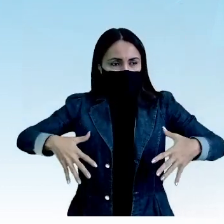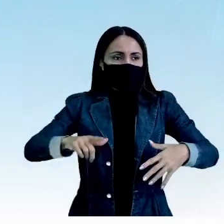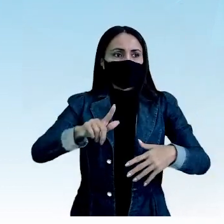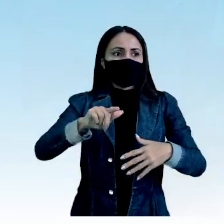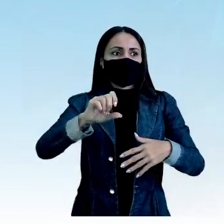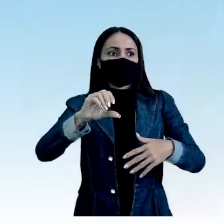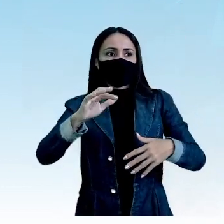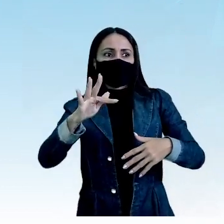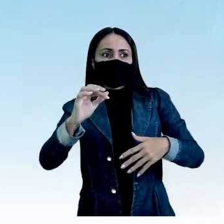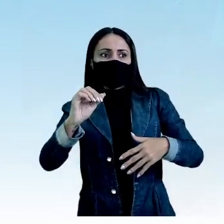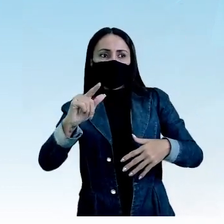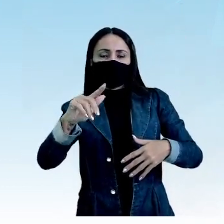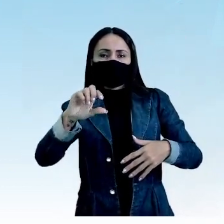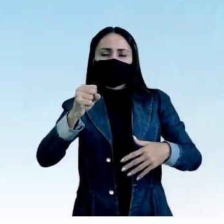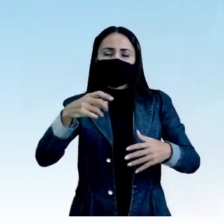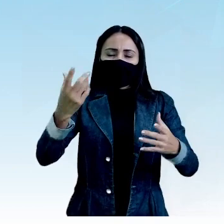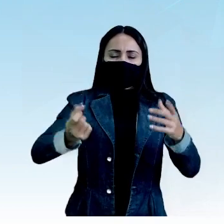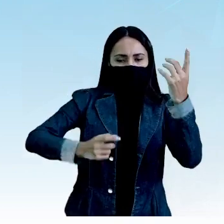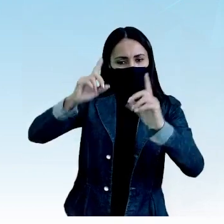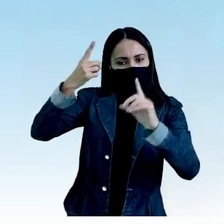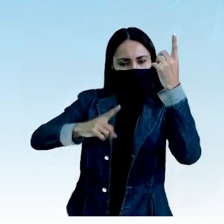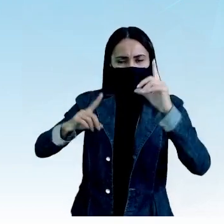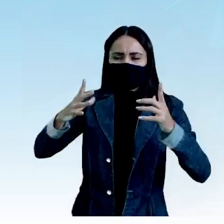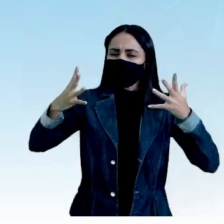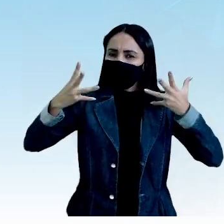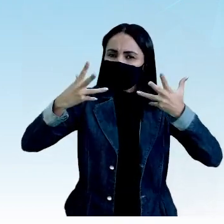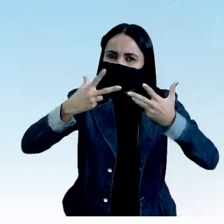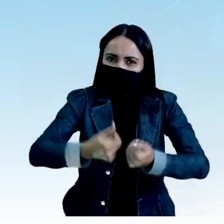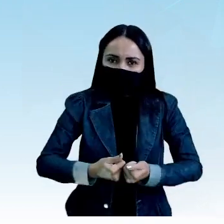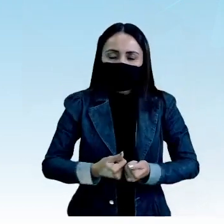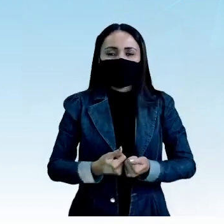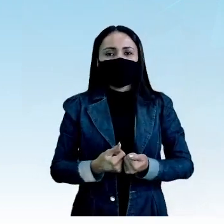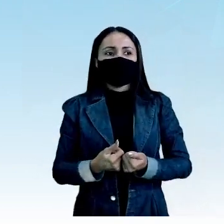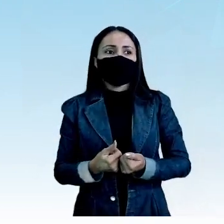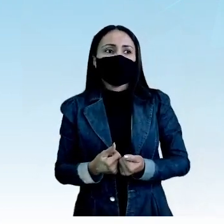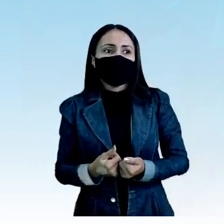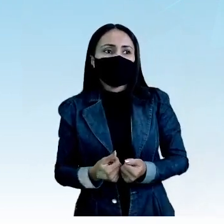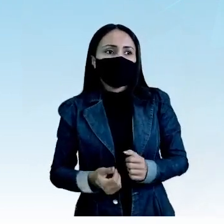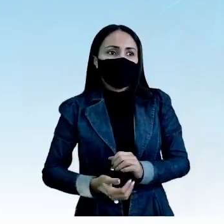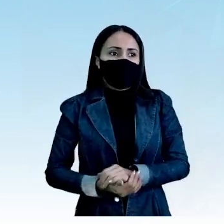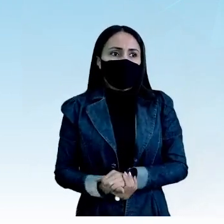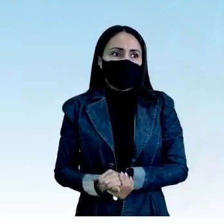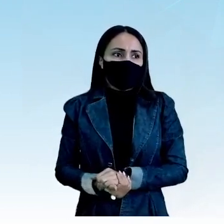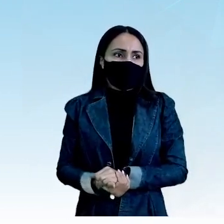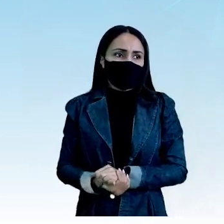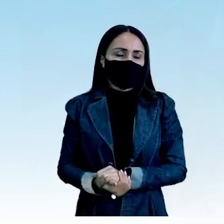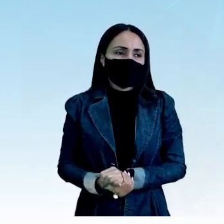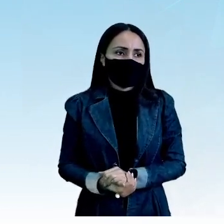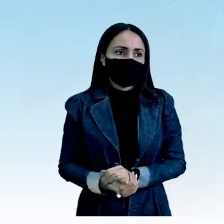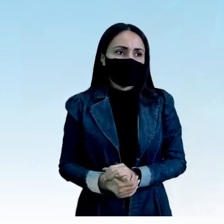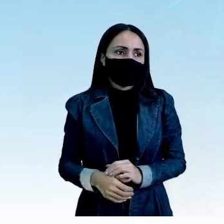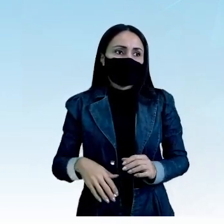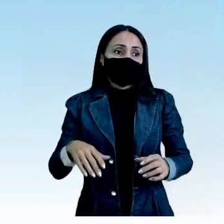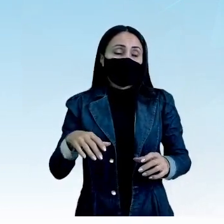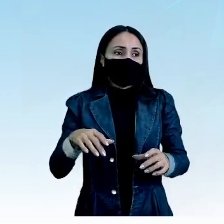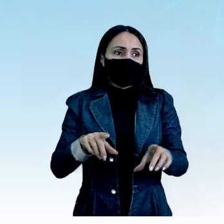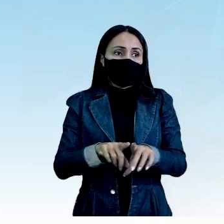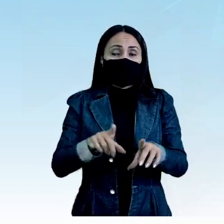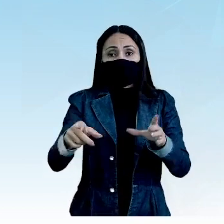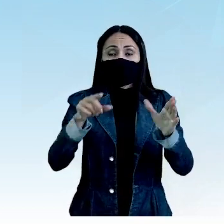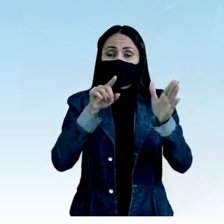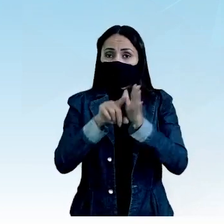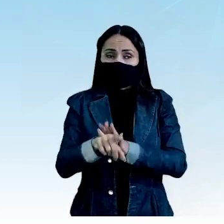frevo. É maravilhoso. Se você não foi, aluno, peça para sua mãe e vá, viu? O interessante, eu gostaria de dizer que essa pergunta não